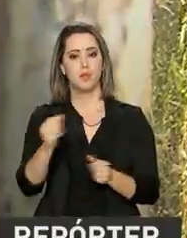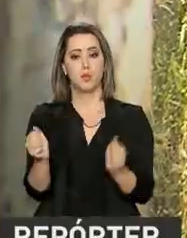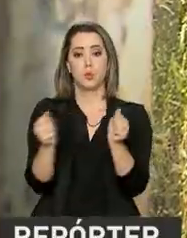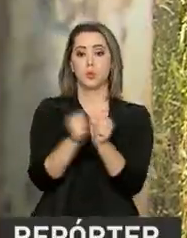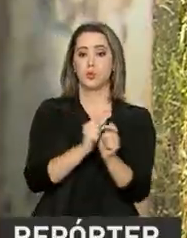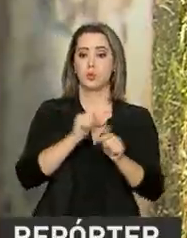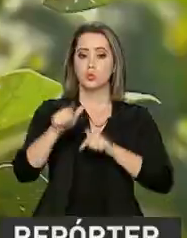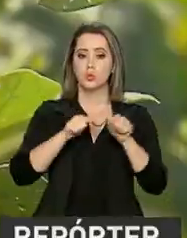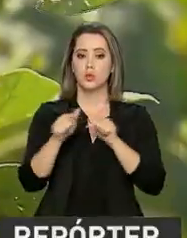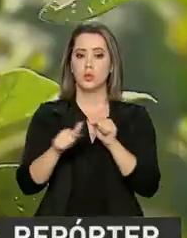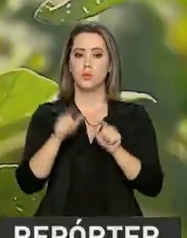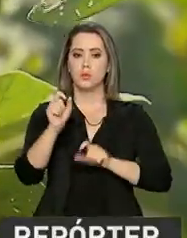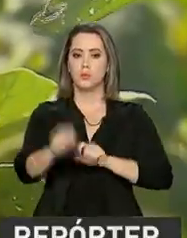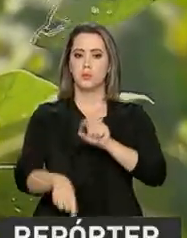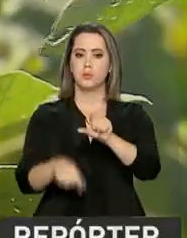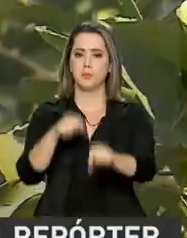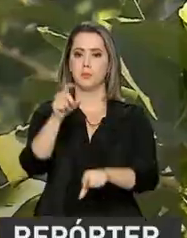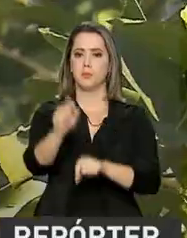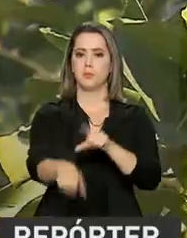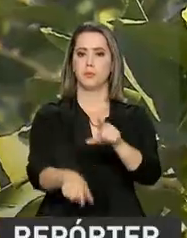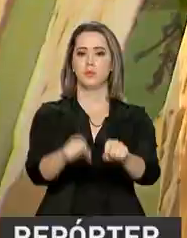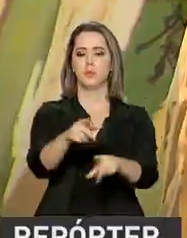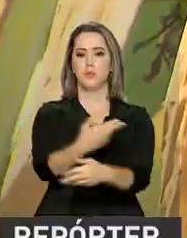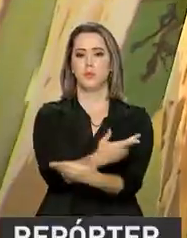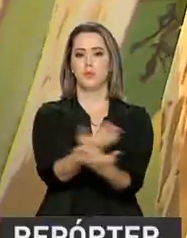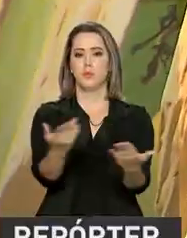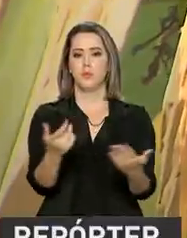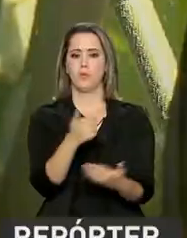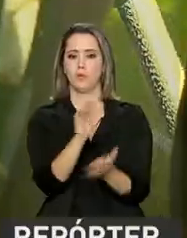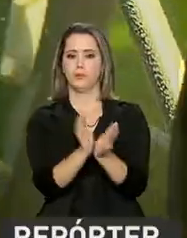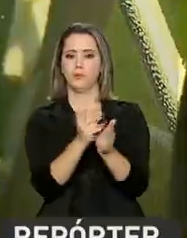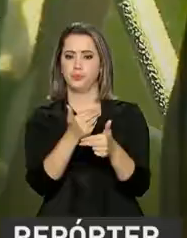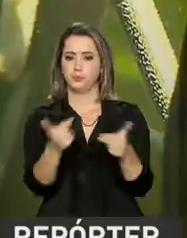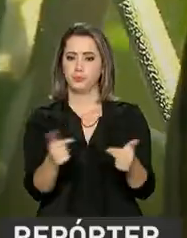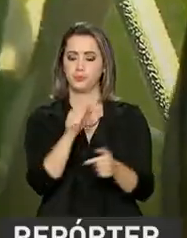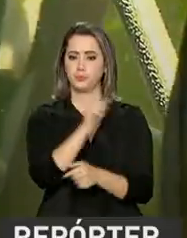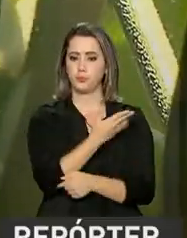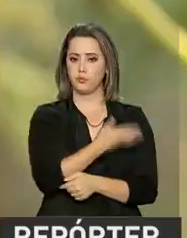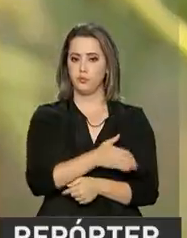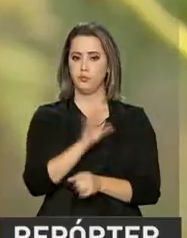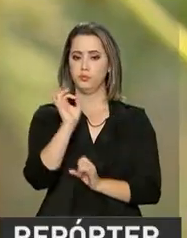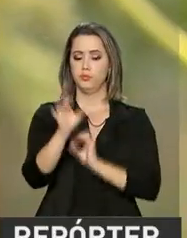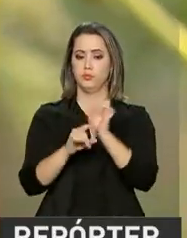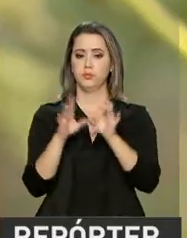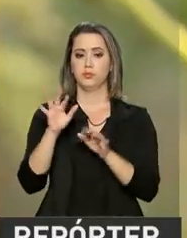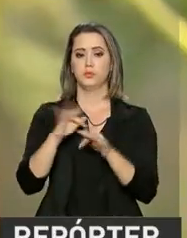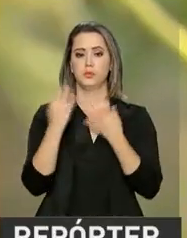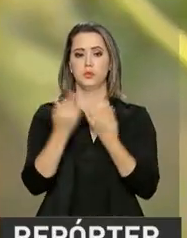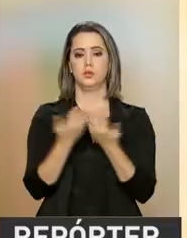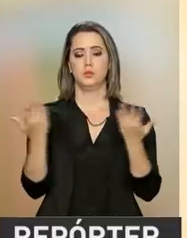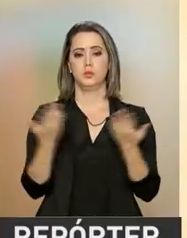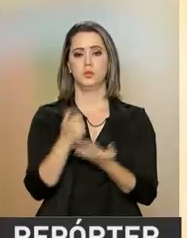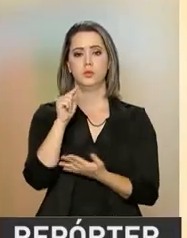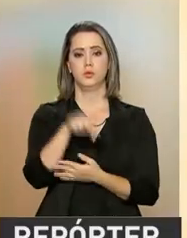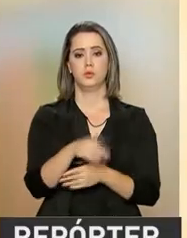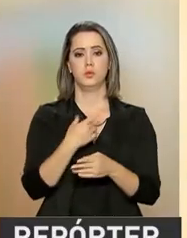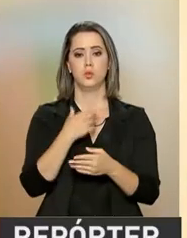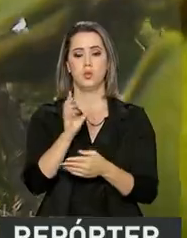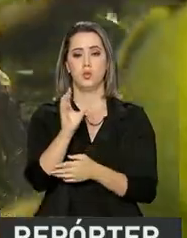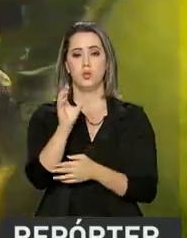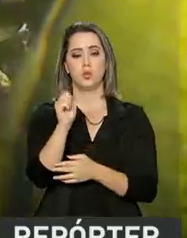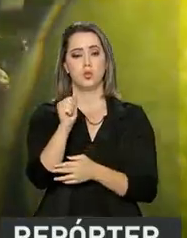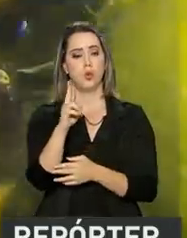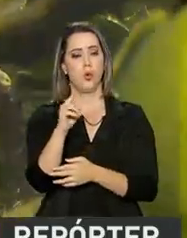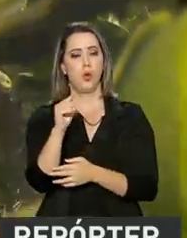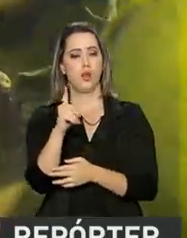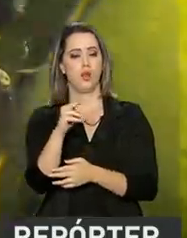produzem de tudo um pouco Giló limão banana beringela a especialidade da família hoje é o cultivo de orgânicos